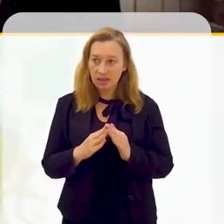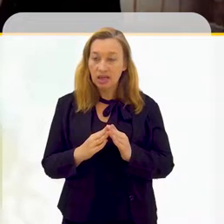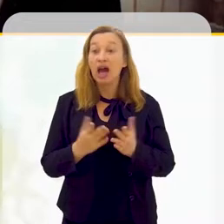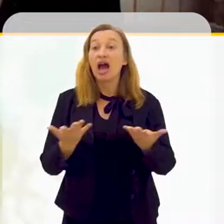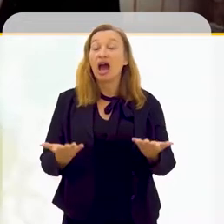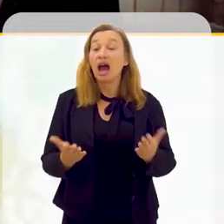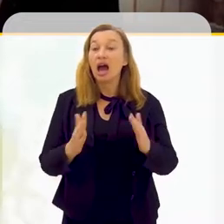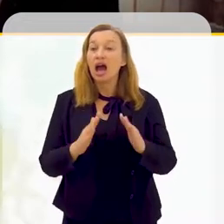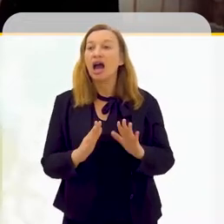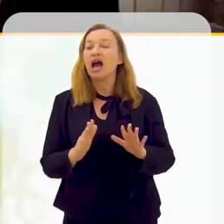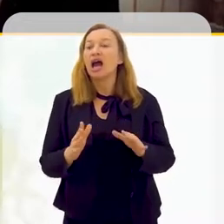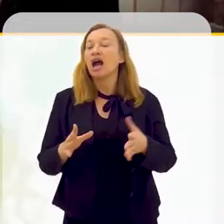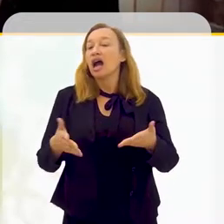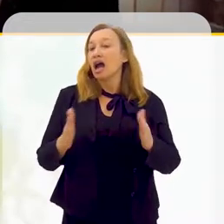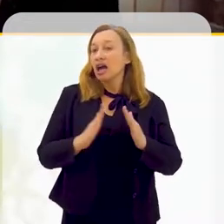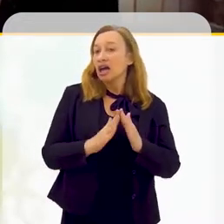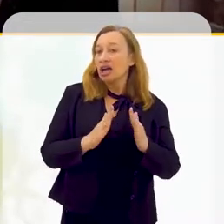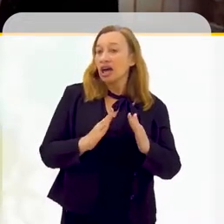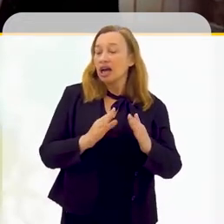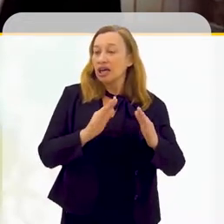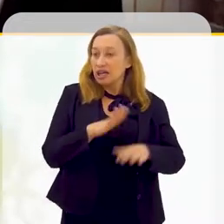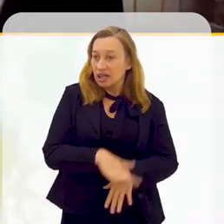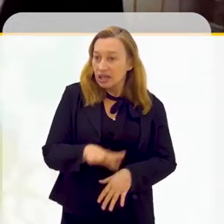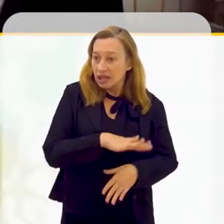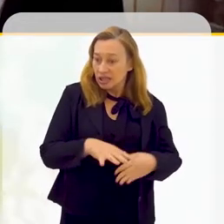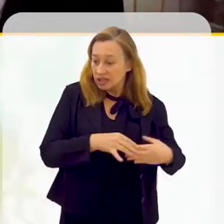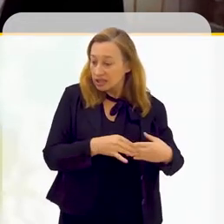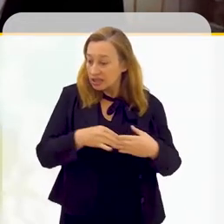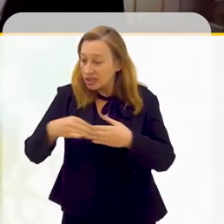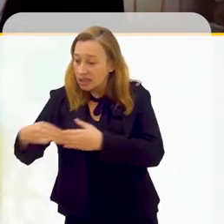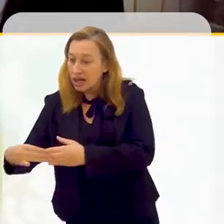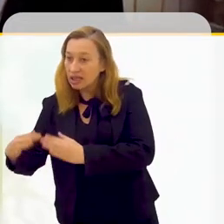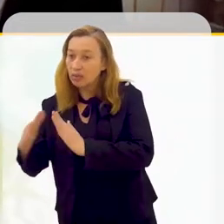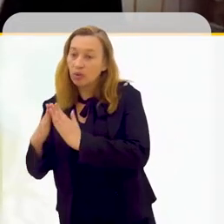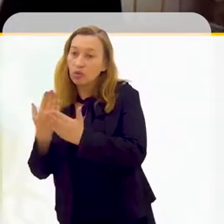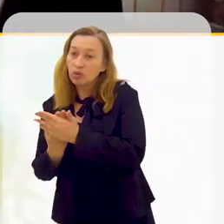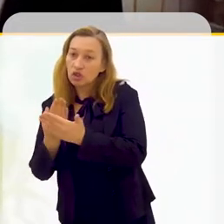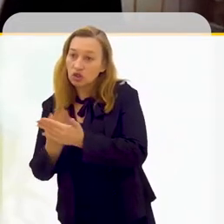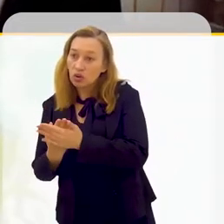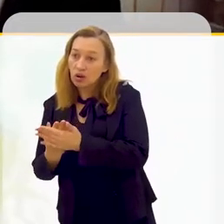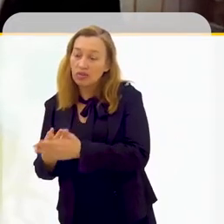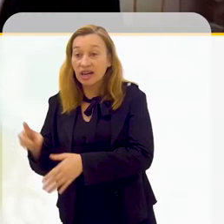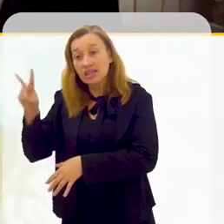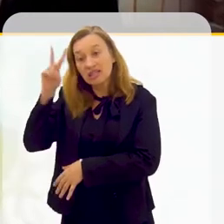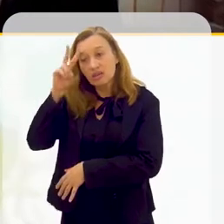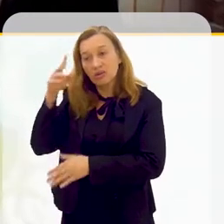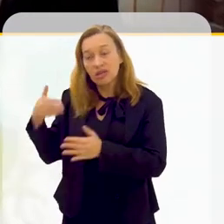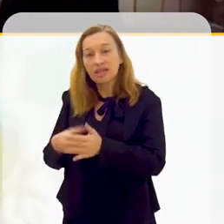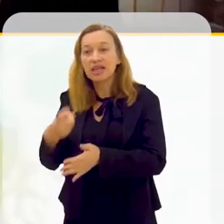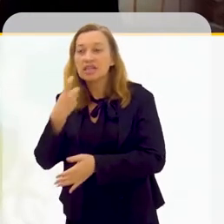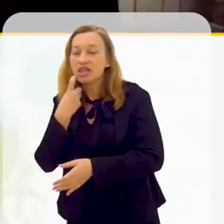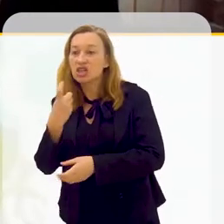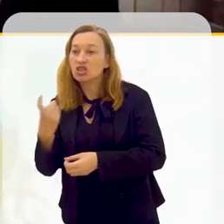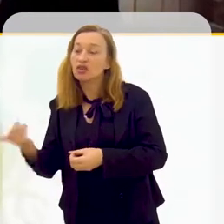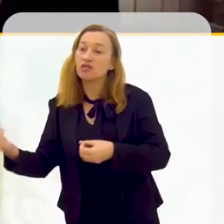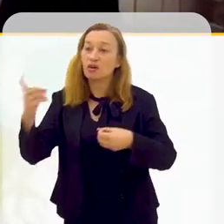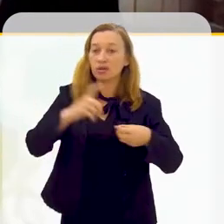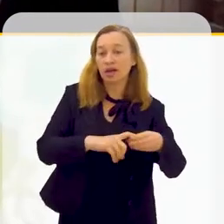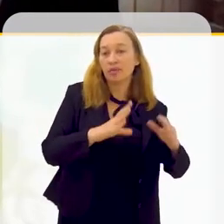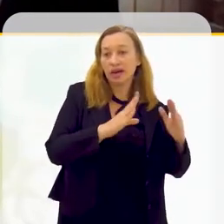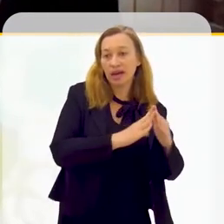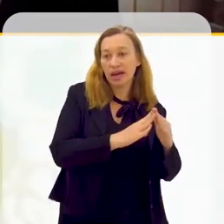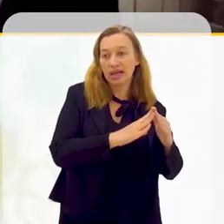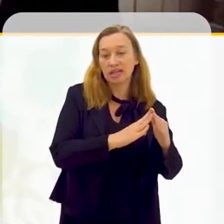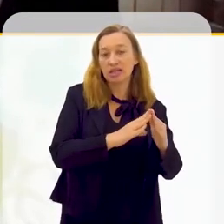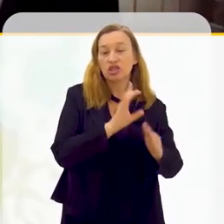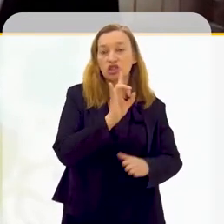era removida para uma escola Residencial e ficava lá de segunda a sexta só sexta-feira à noite que ela ia de